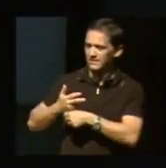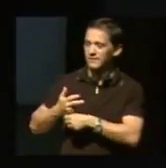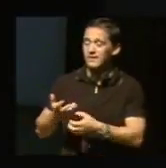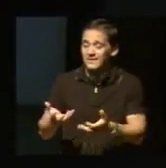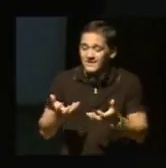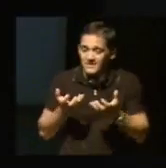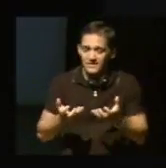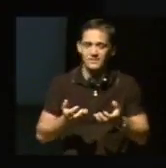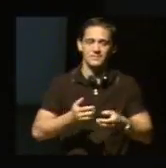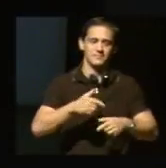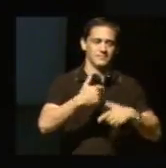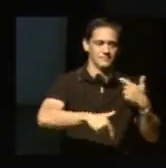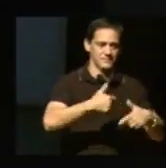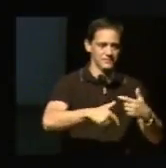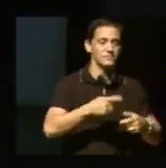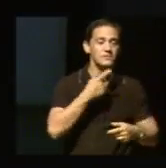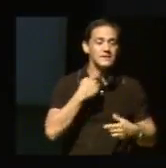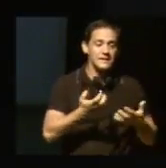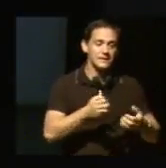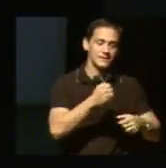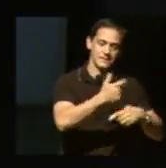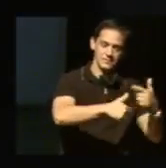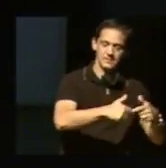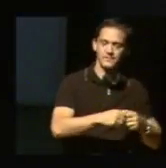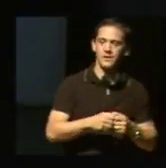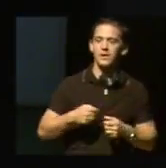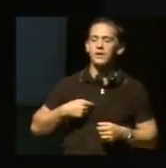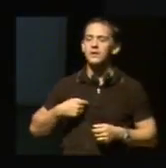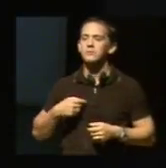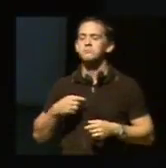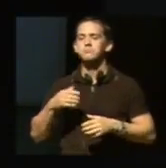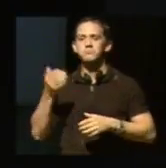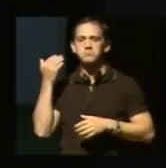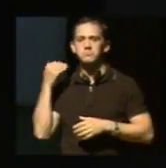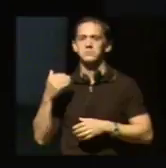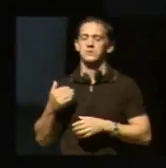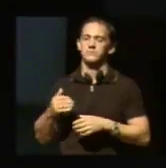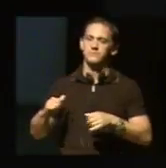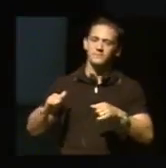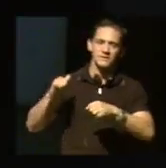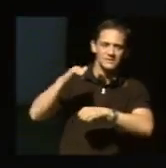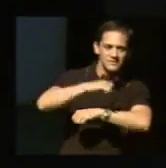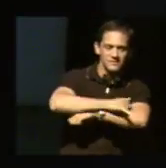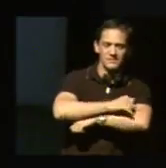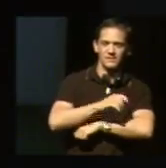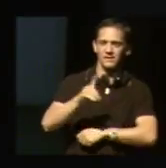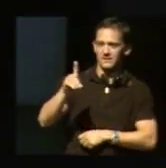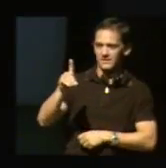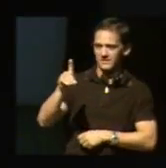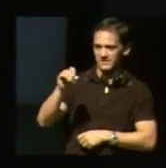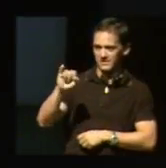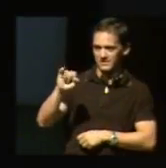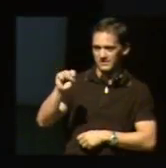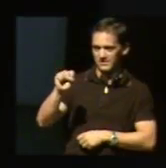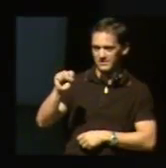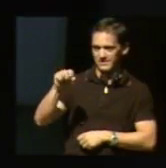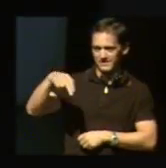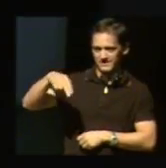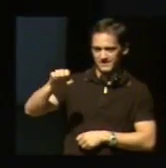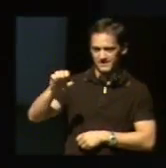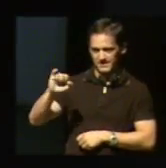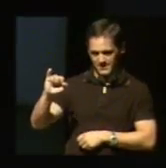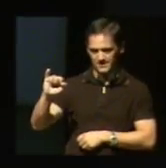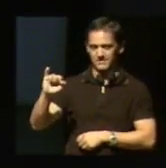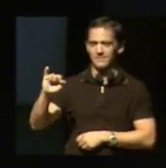Eu estive visitando, tive a felicidade de poder viajar. Glück, reisen zu können. Estive visitando a Disney com os meus netos Disney, e minha filha.